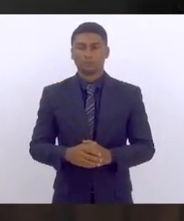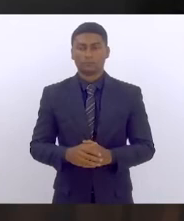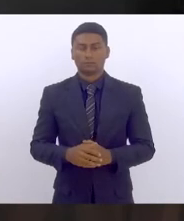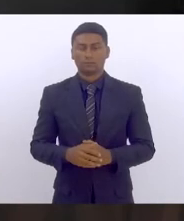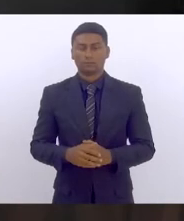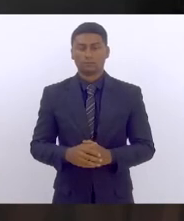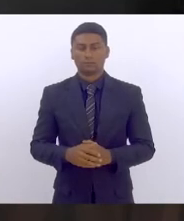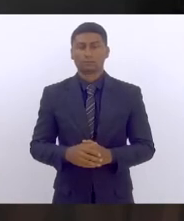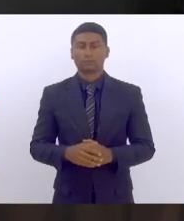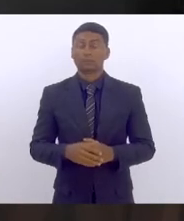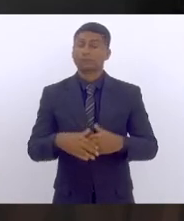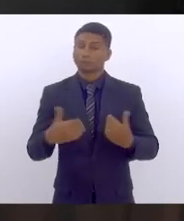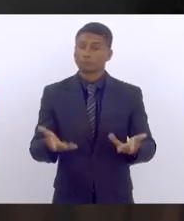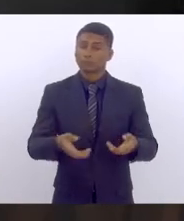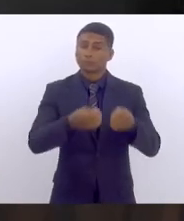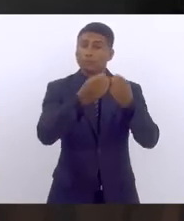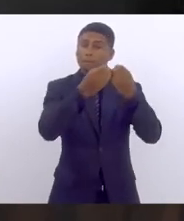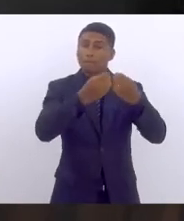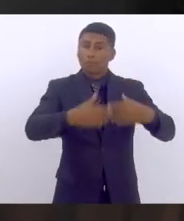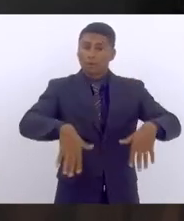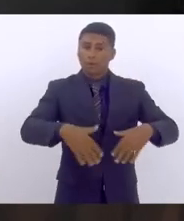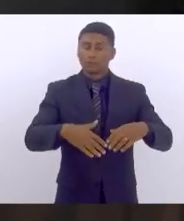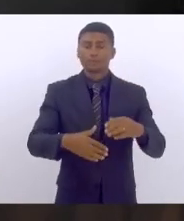Ficam prejudicadas as emendas